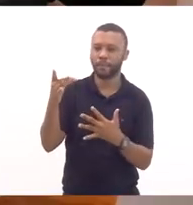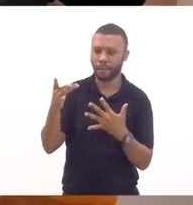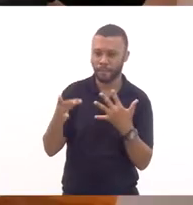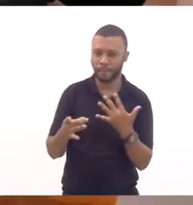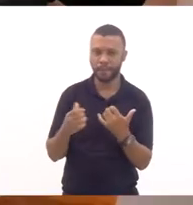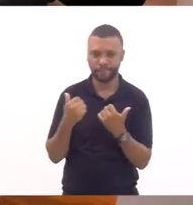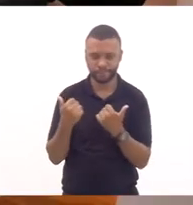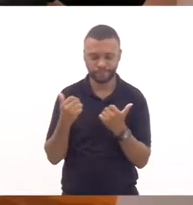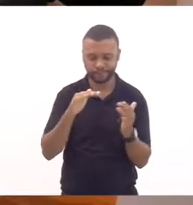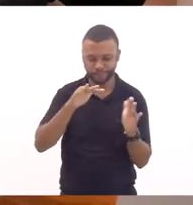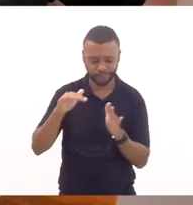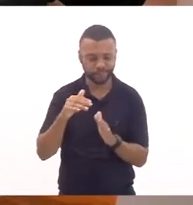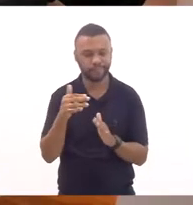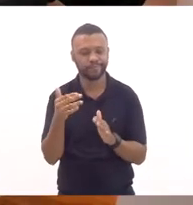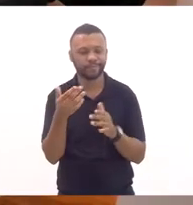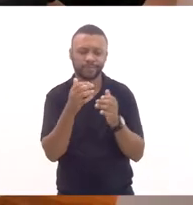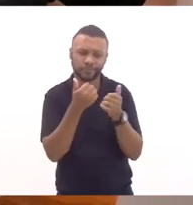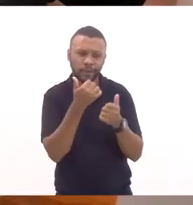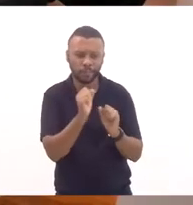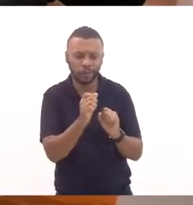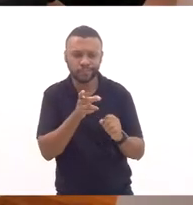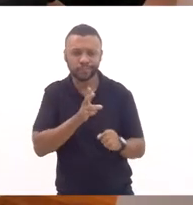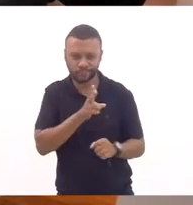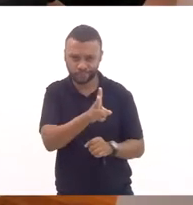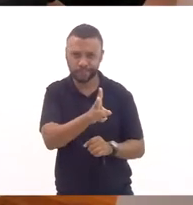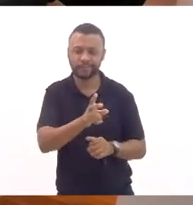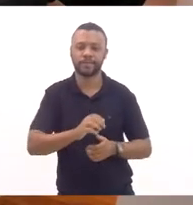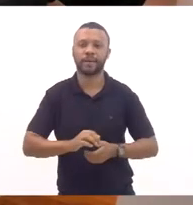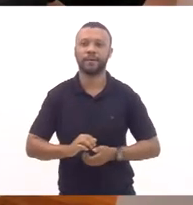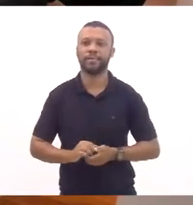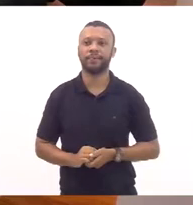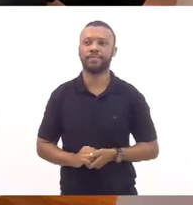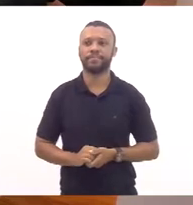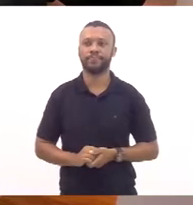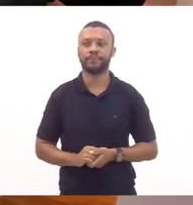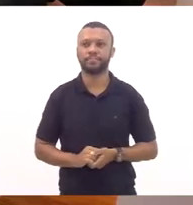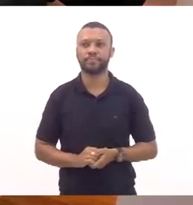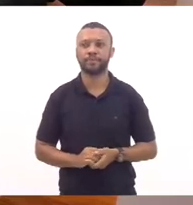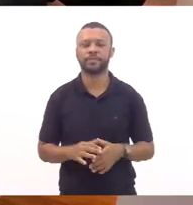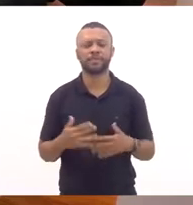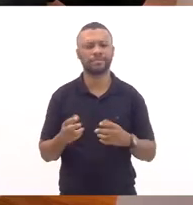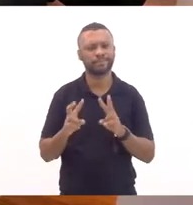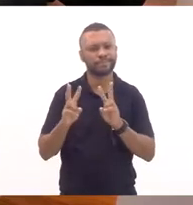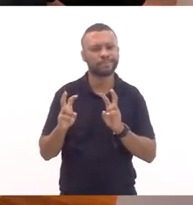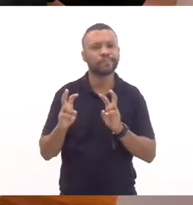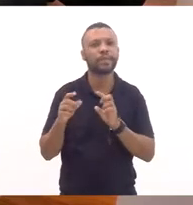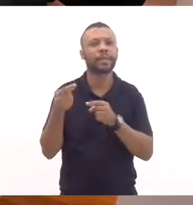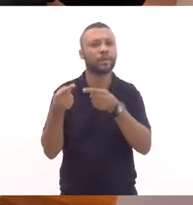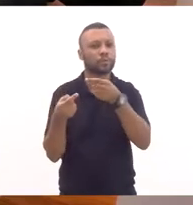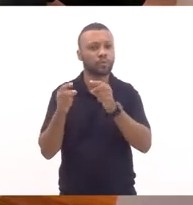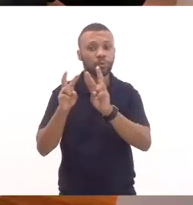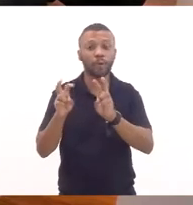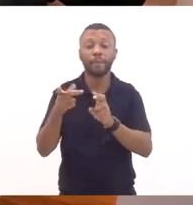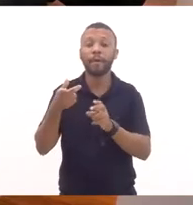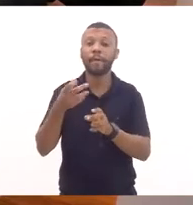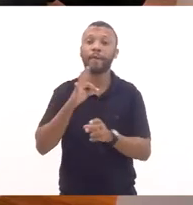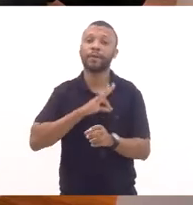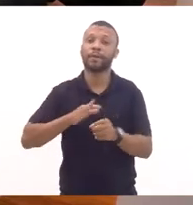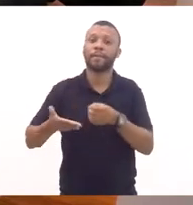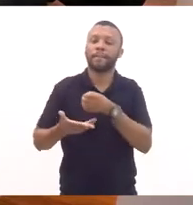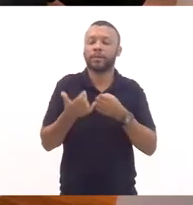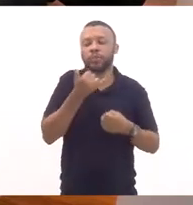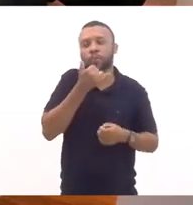Te devolvo os seus minutos aí. Obrigado. Não, essa discussão do piso, primeiro, a Rita está